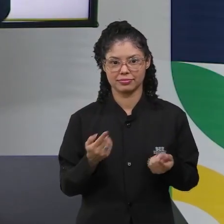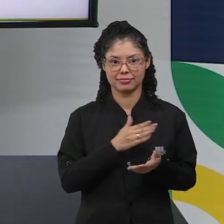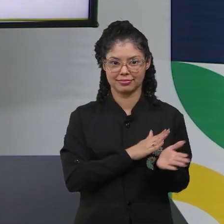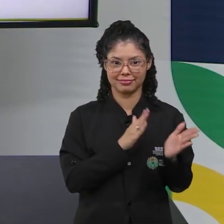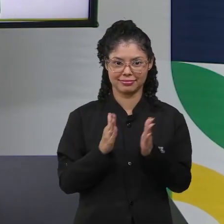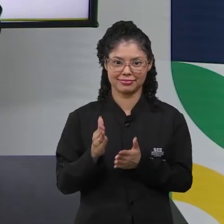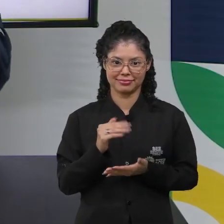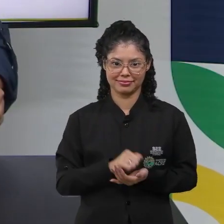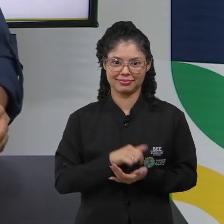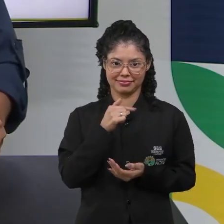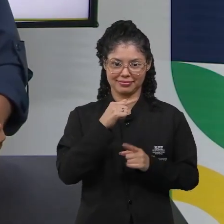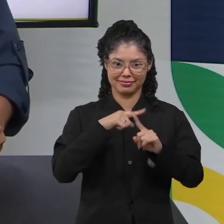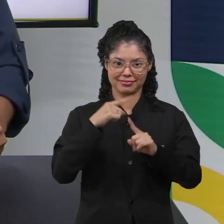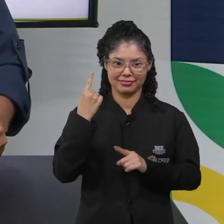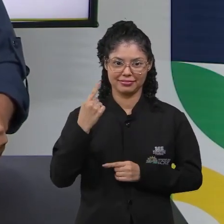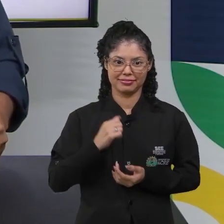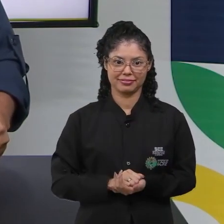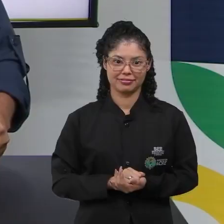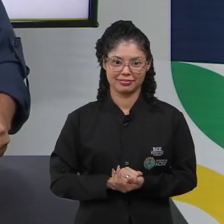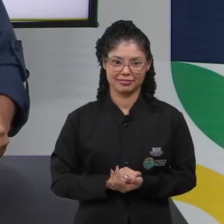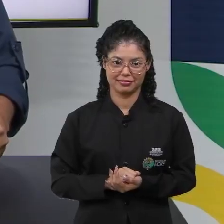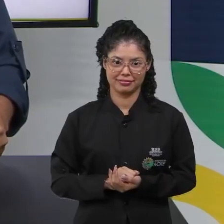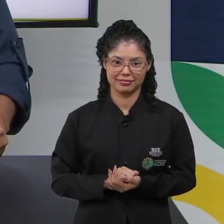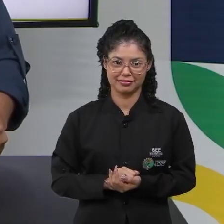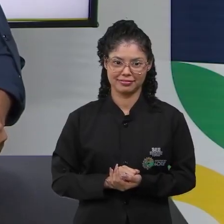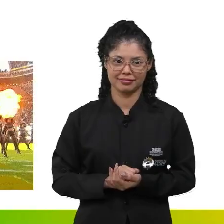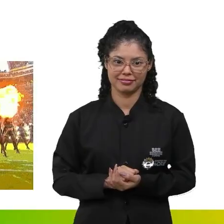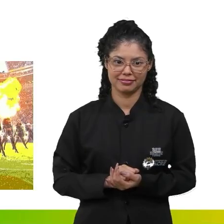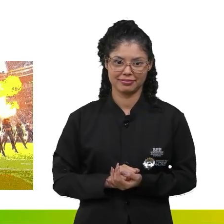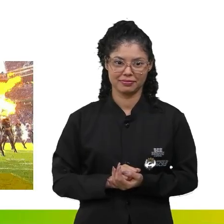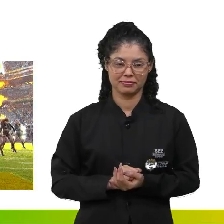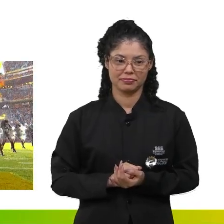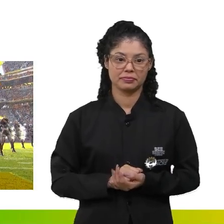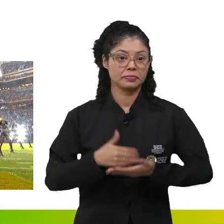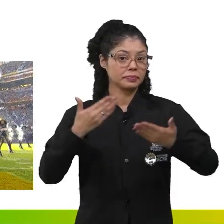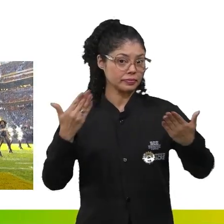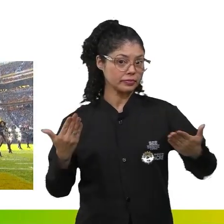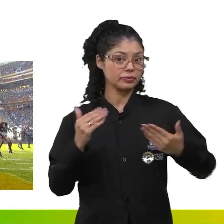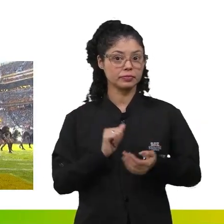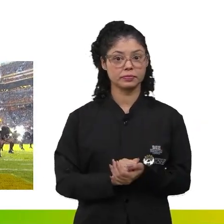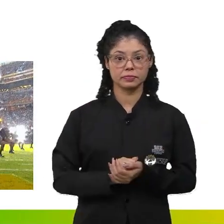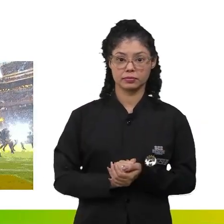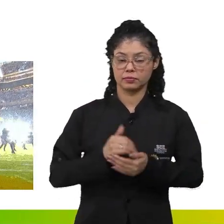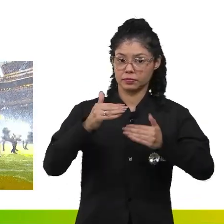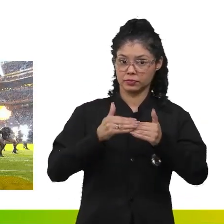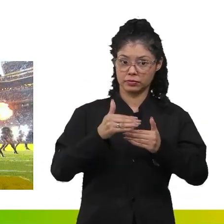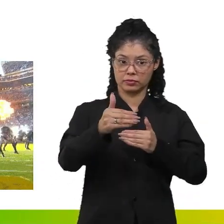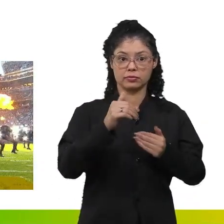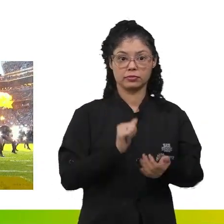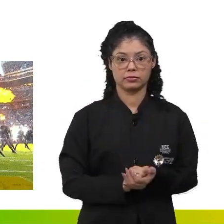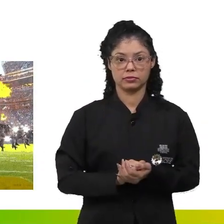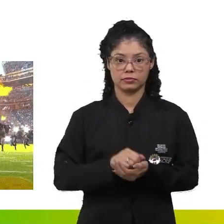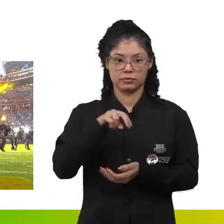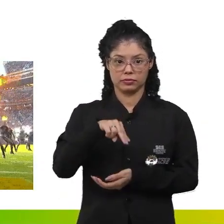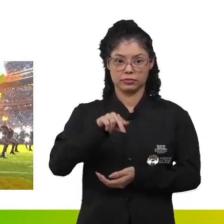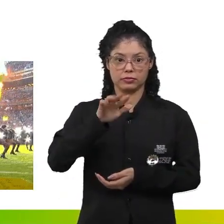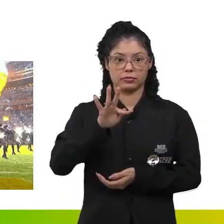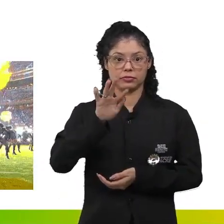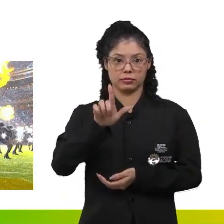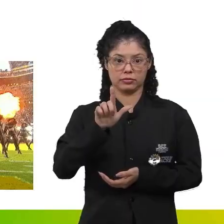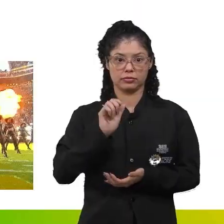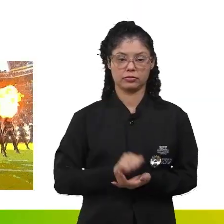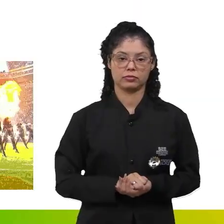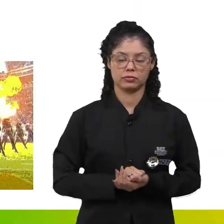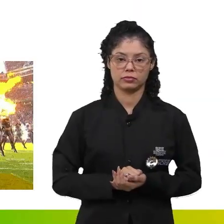passou. Vem aí, vem outras coisas aí. Mas enfim, aqui avançando, temos o NFL,